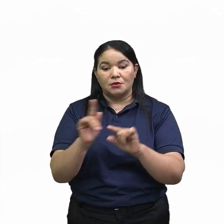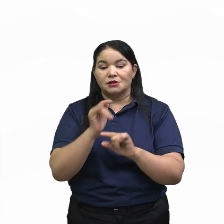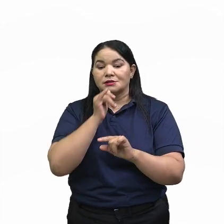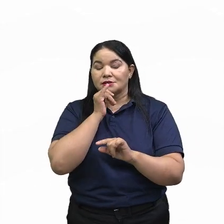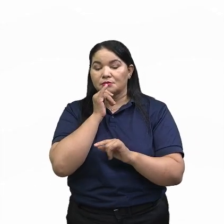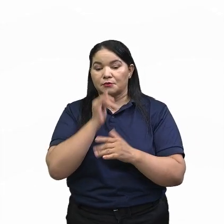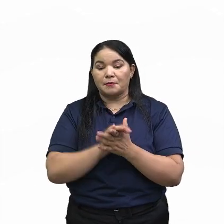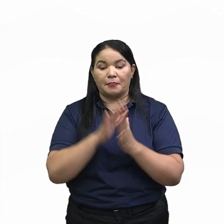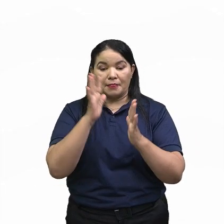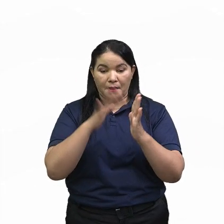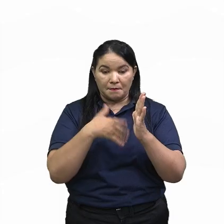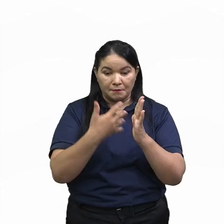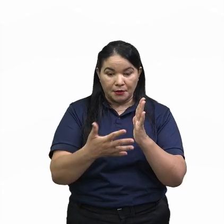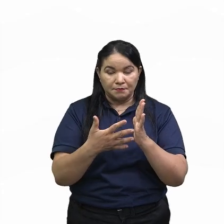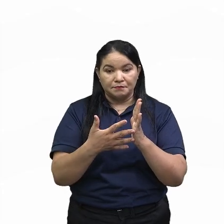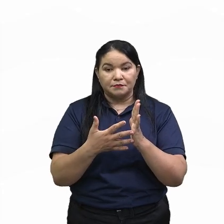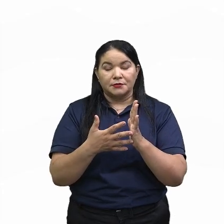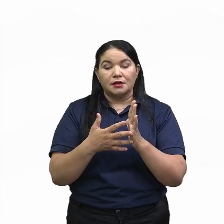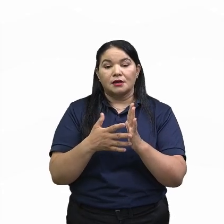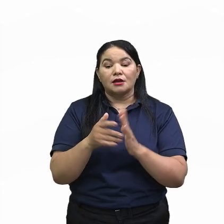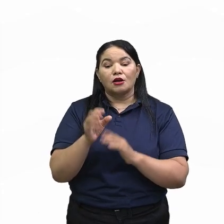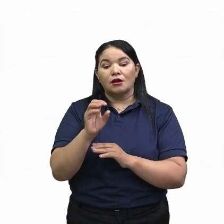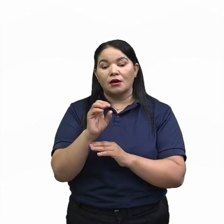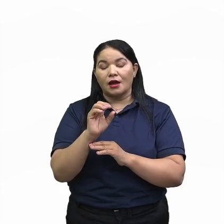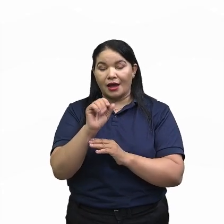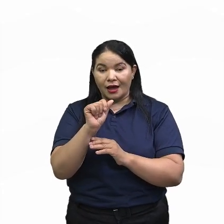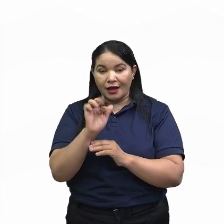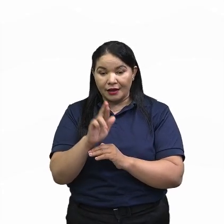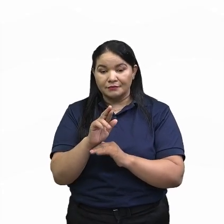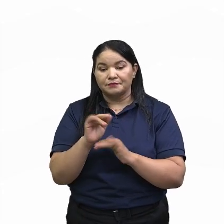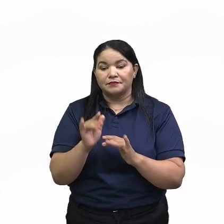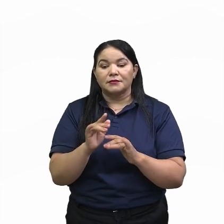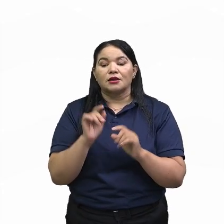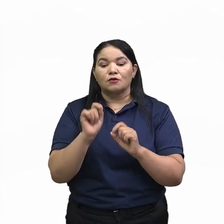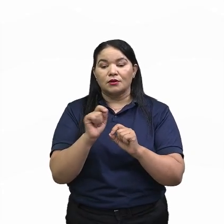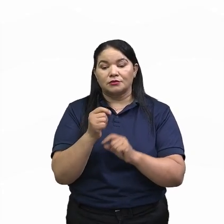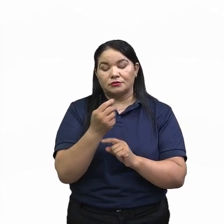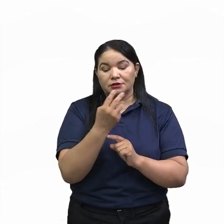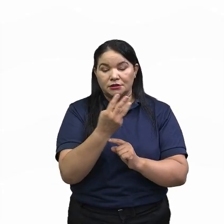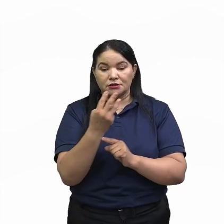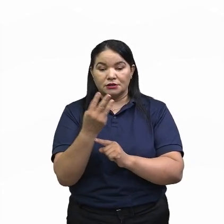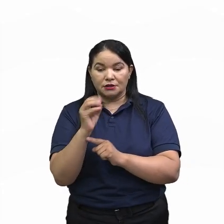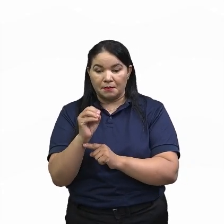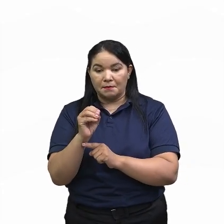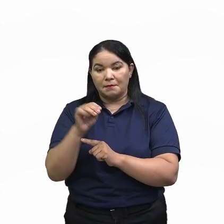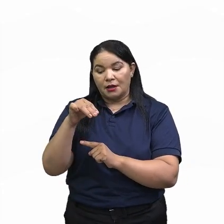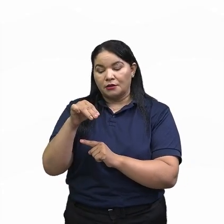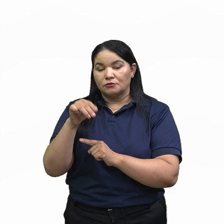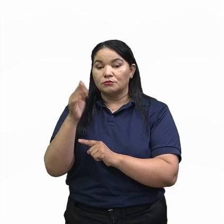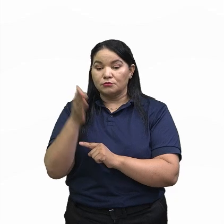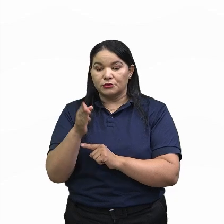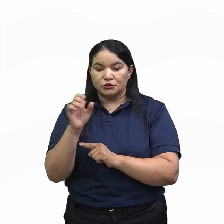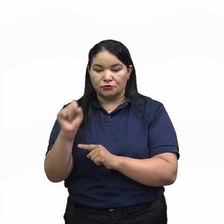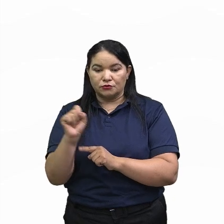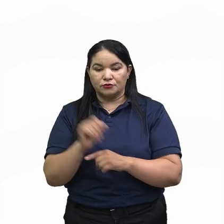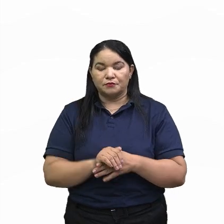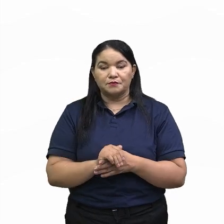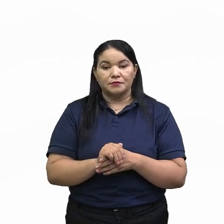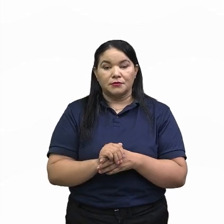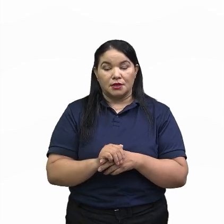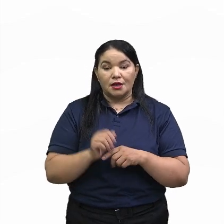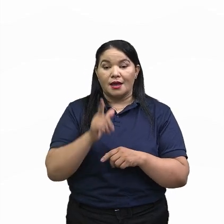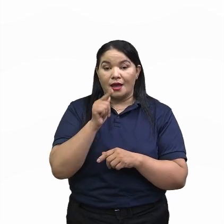olha só, no ar seco, o som se propaga a 330 metros por segundo. Tá? No vapor d'água,